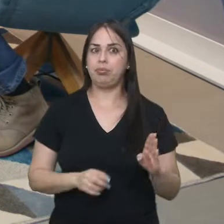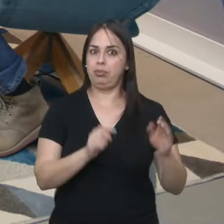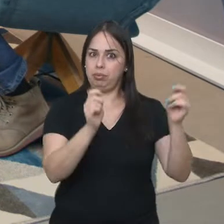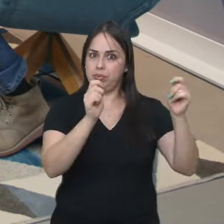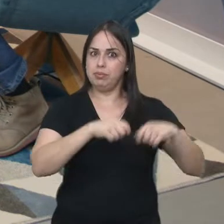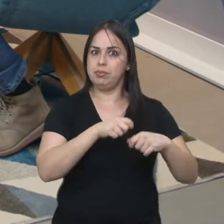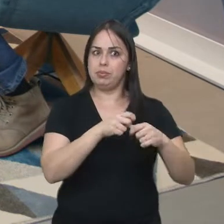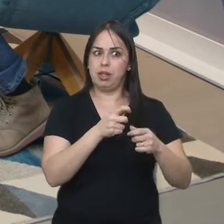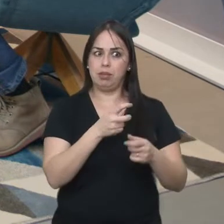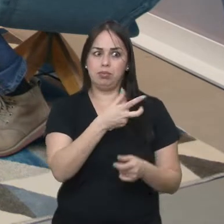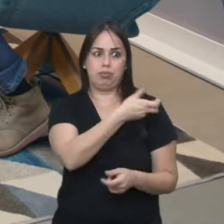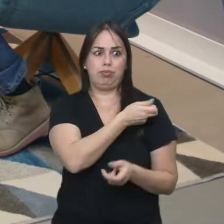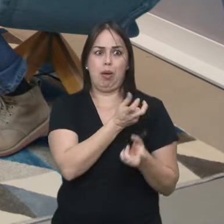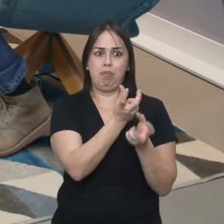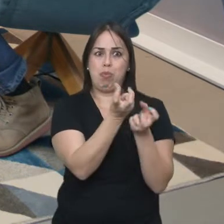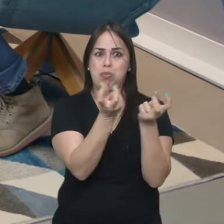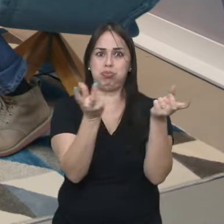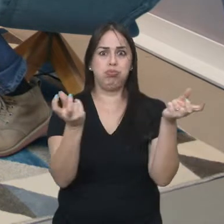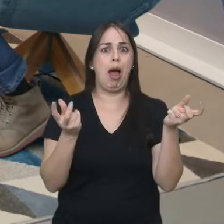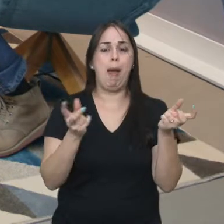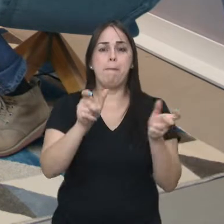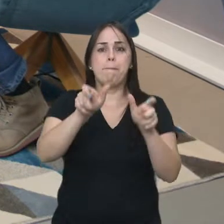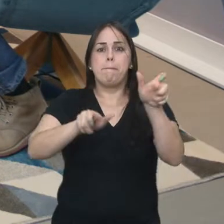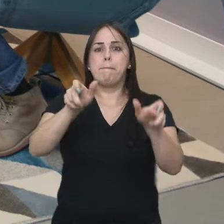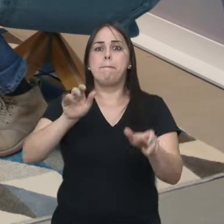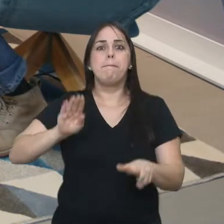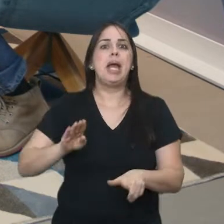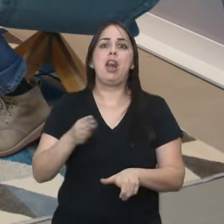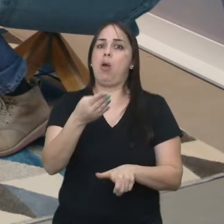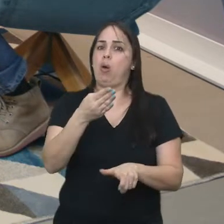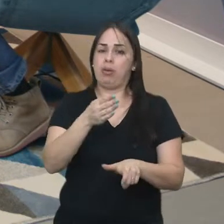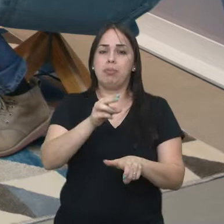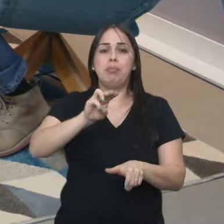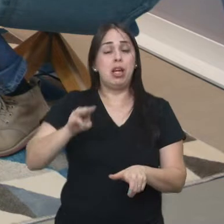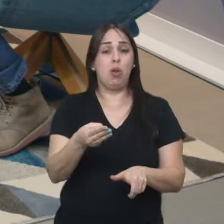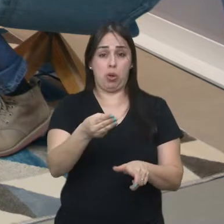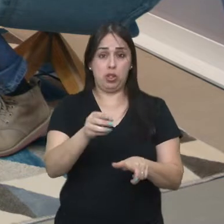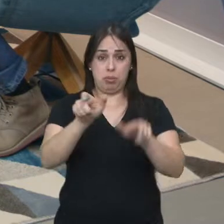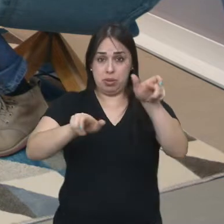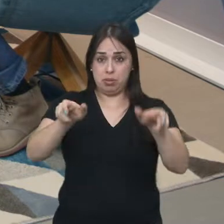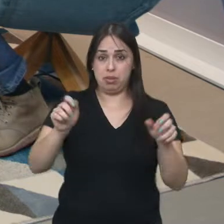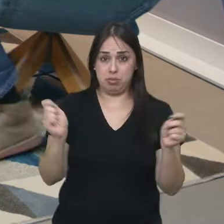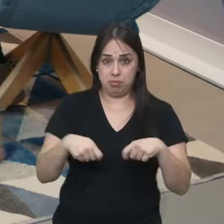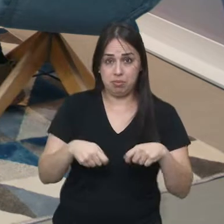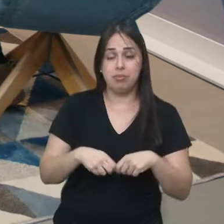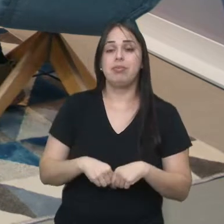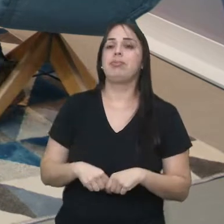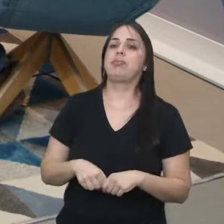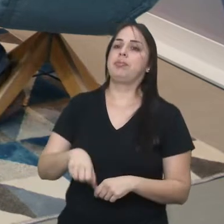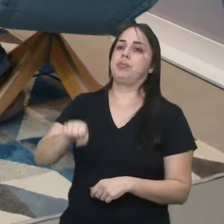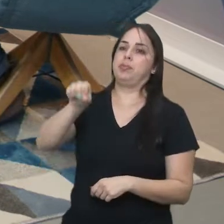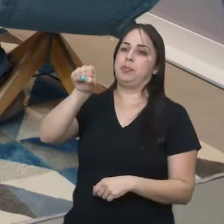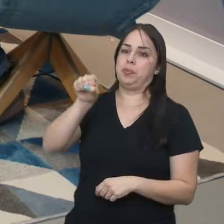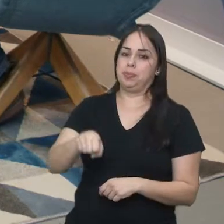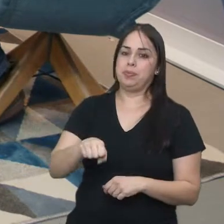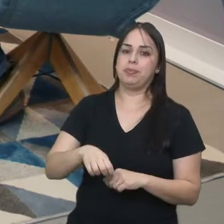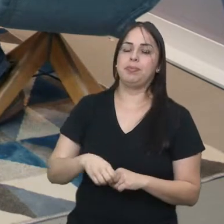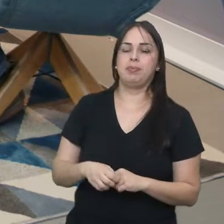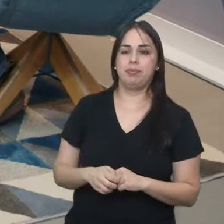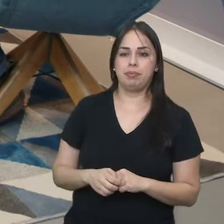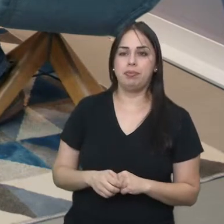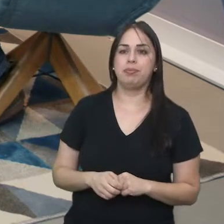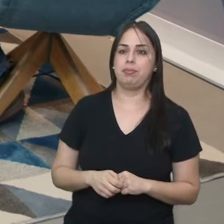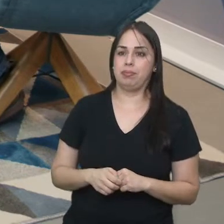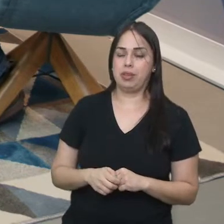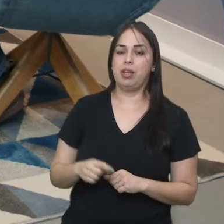tem capacidade para vacinar milhões diariamente, não é mesmo, doutor? Com certeza,